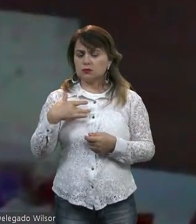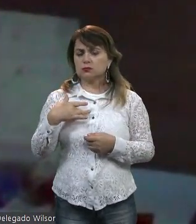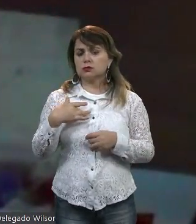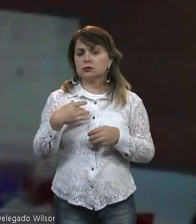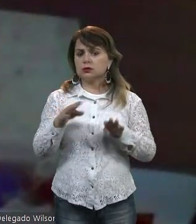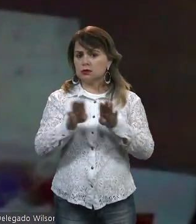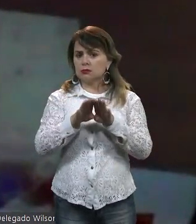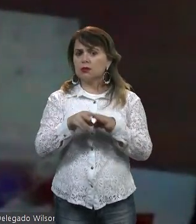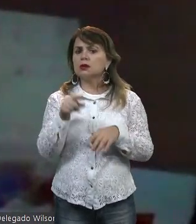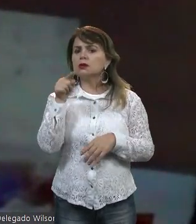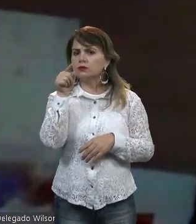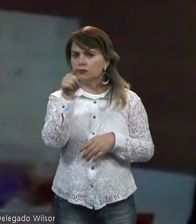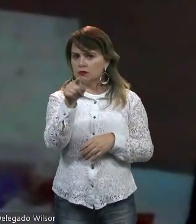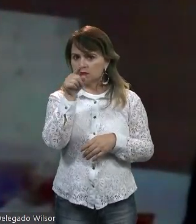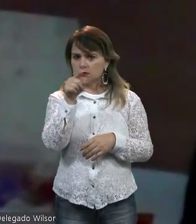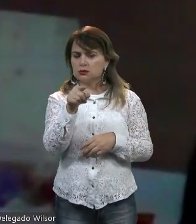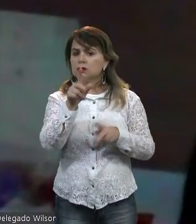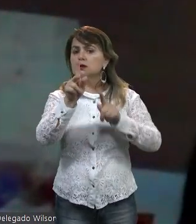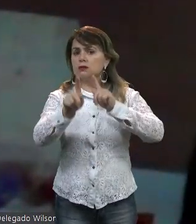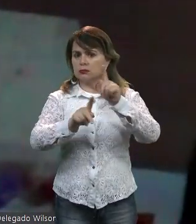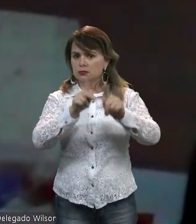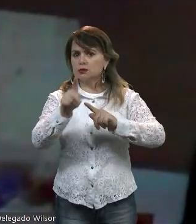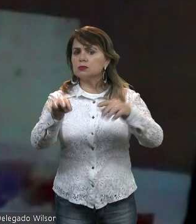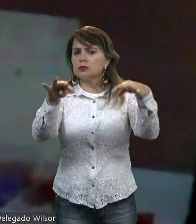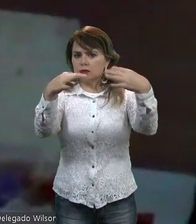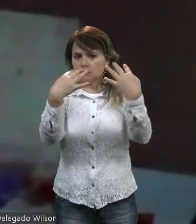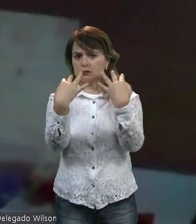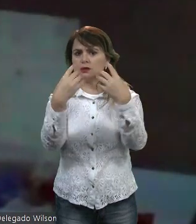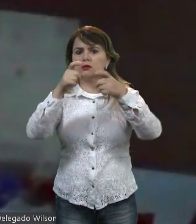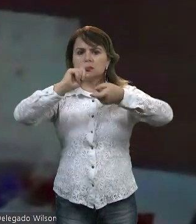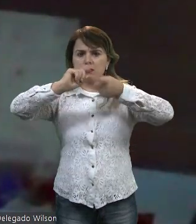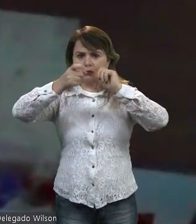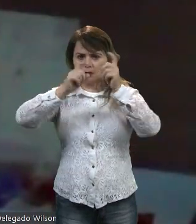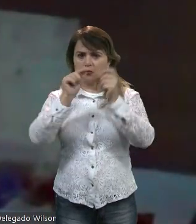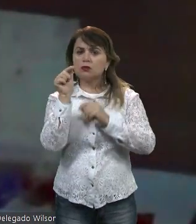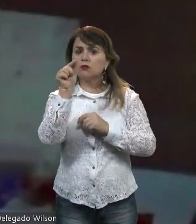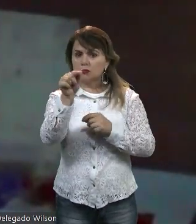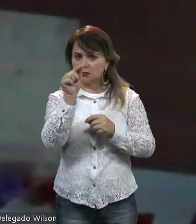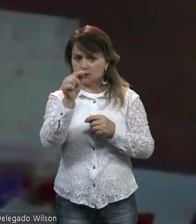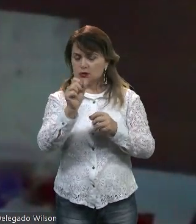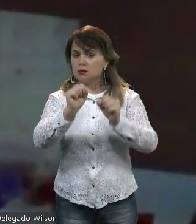telespectador da nossa sessão camarária, munícipe de Marília,